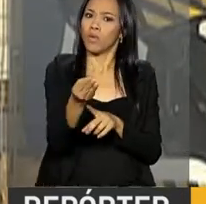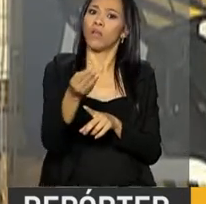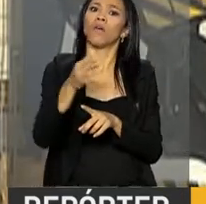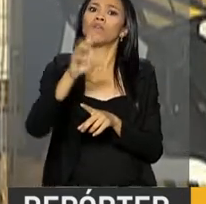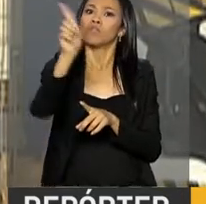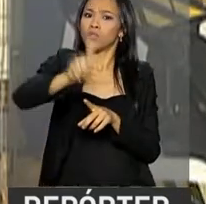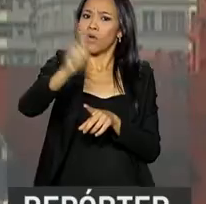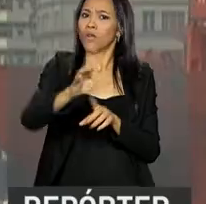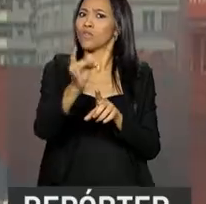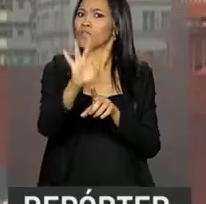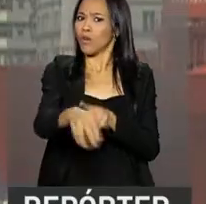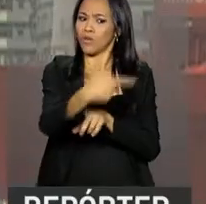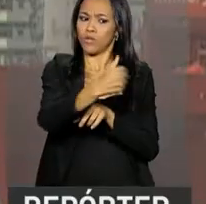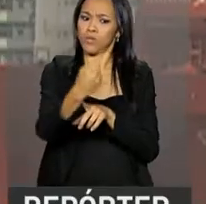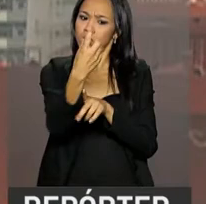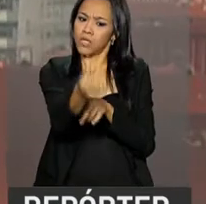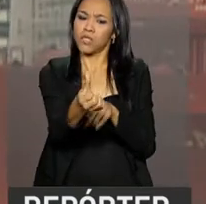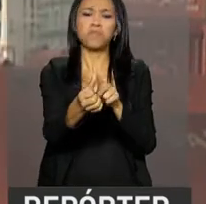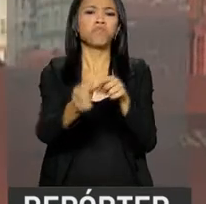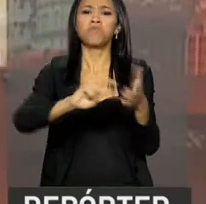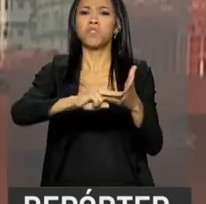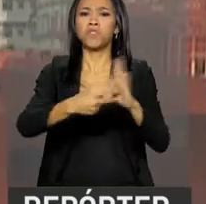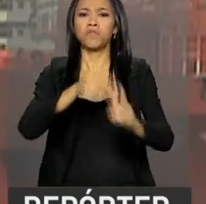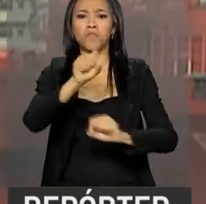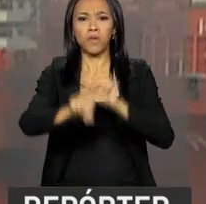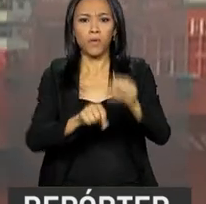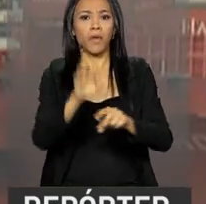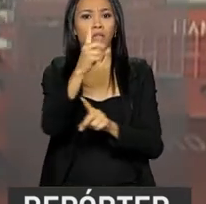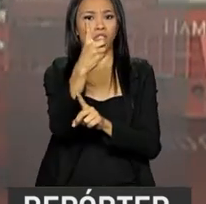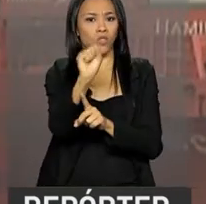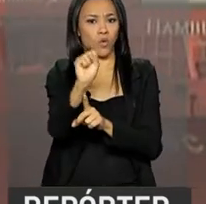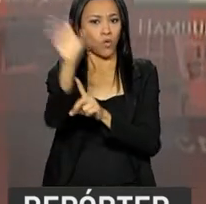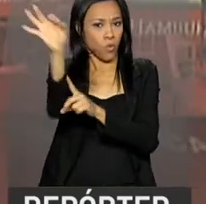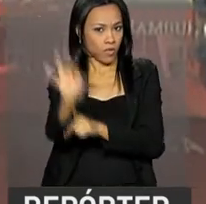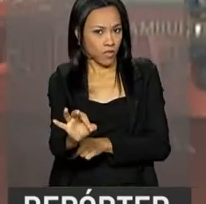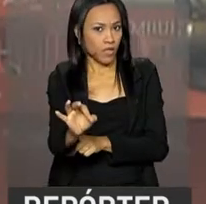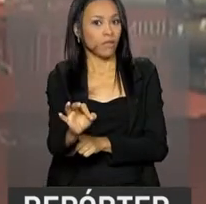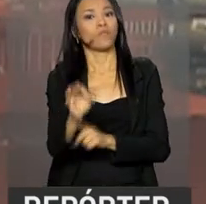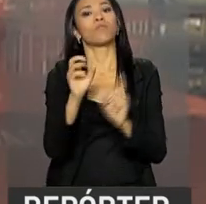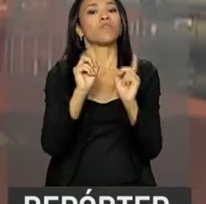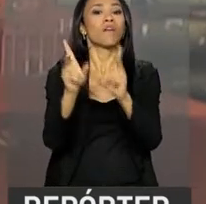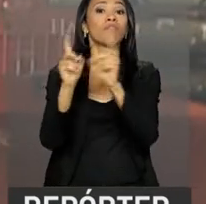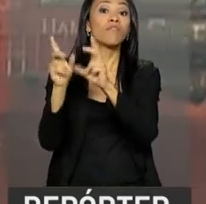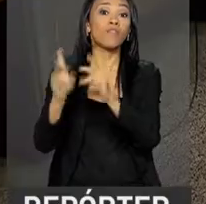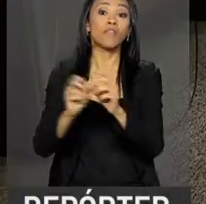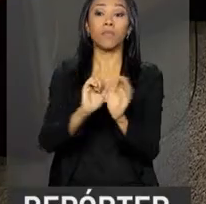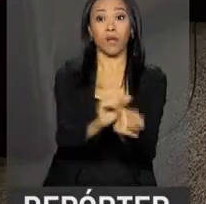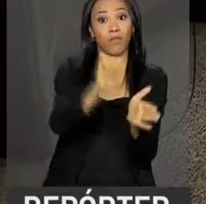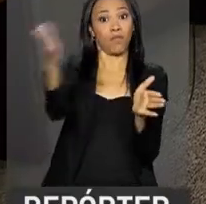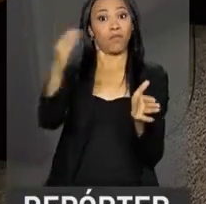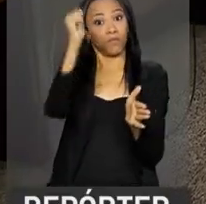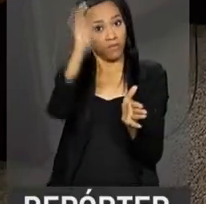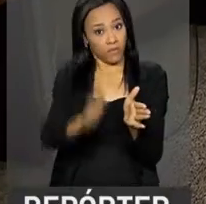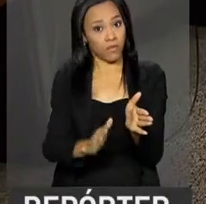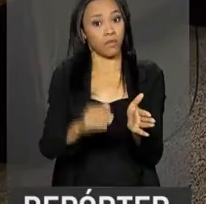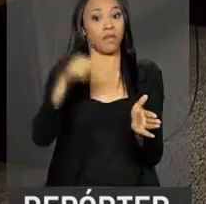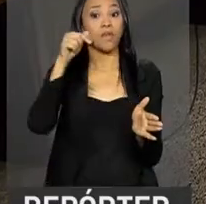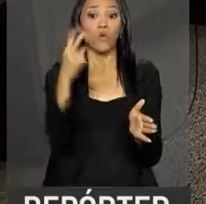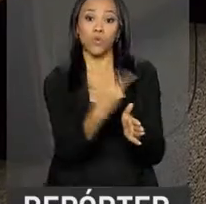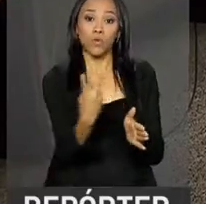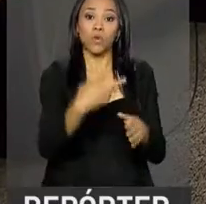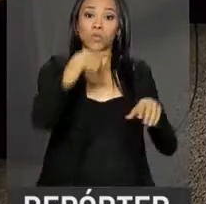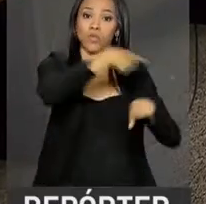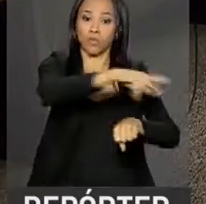em 2016 o que representou 18 por cento do comércio exterior brasileiro desta vez os dois